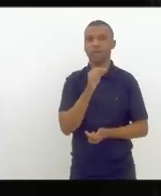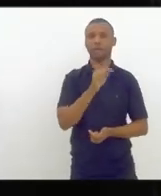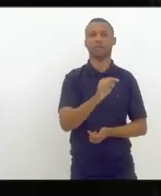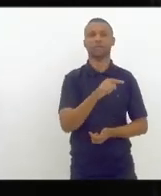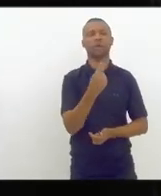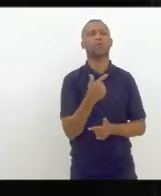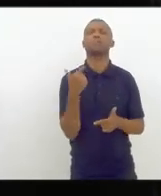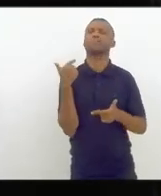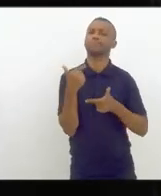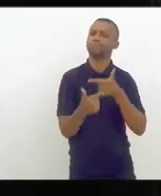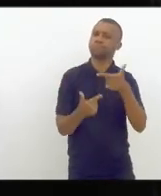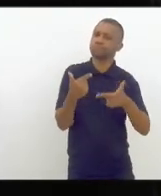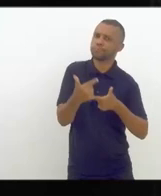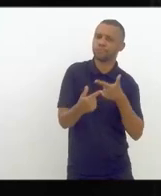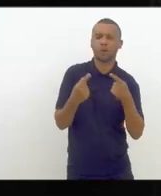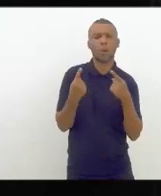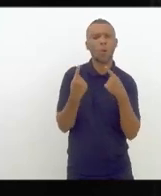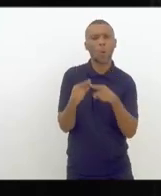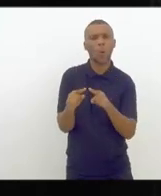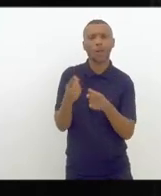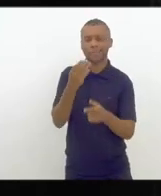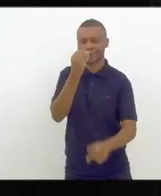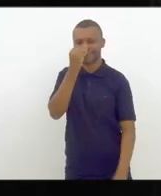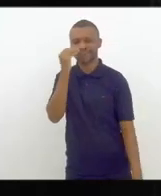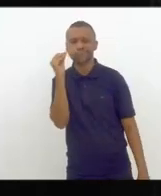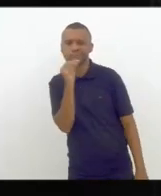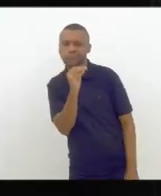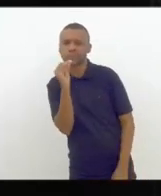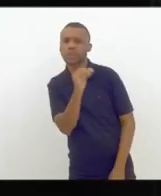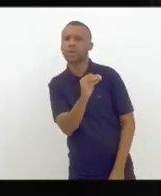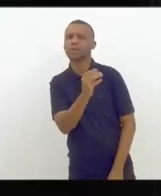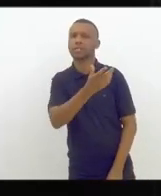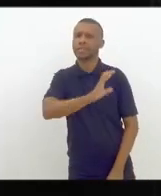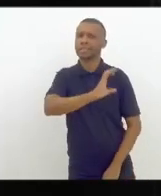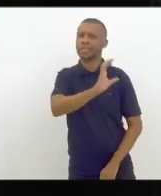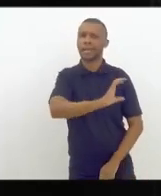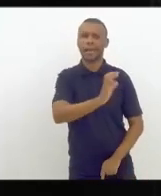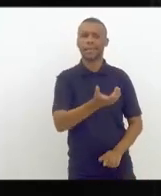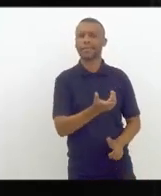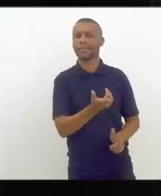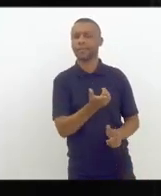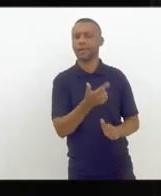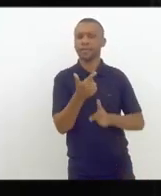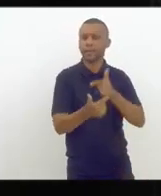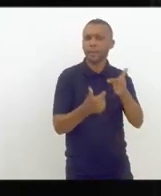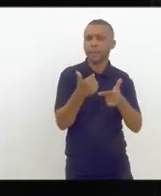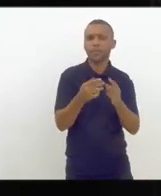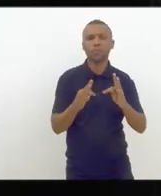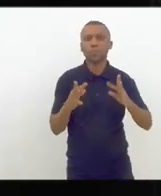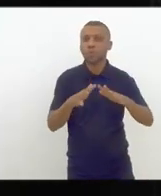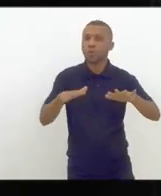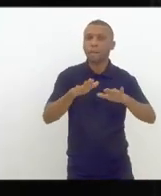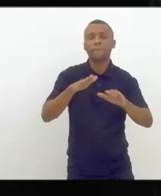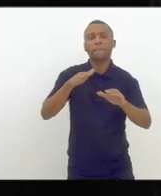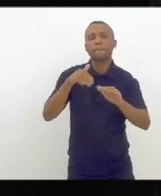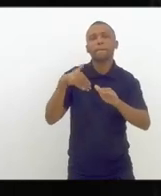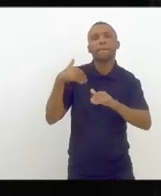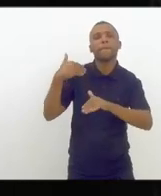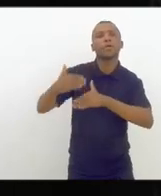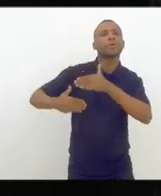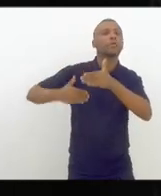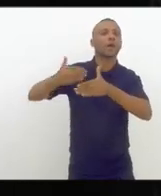trabalhamos contra o negacionismo, trabalhamos, inclusive, contra todo um processo de